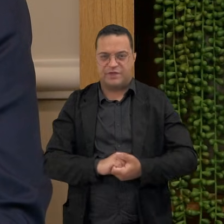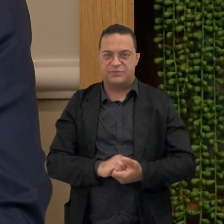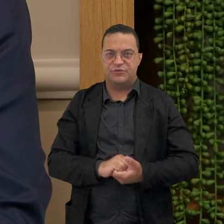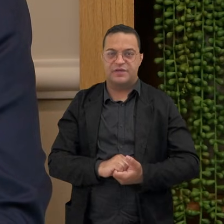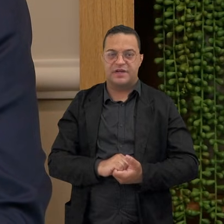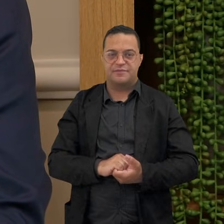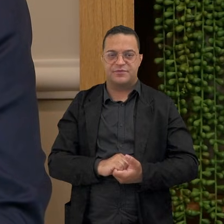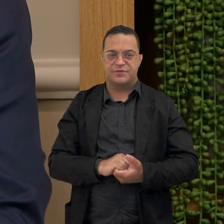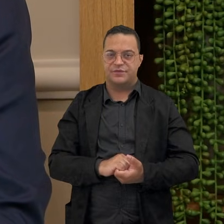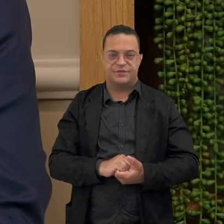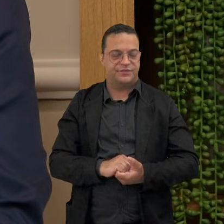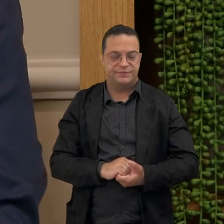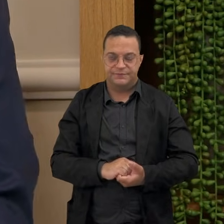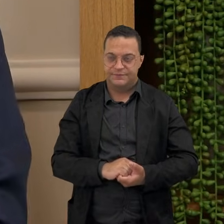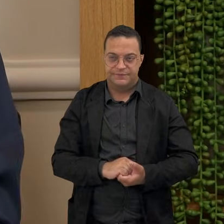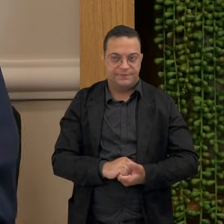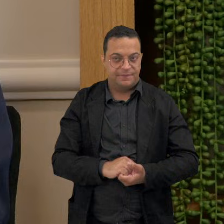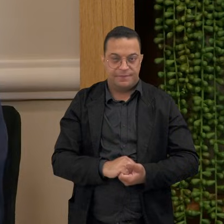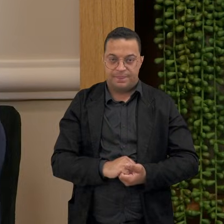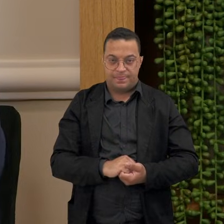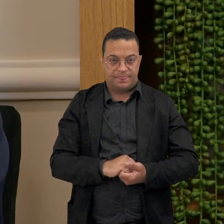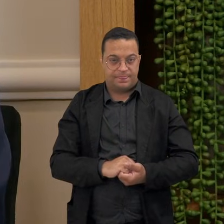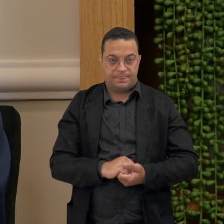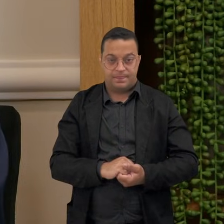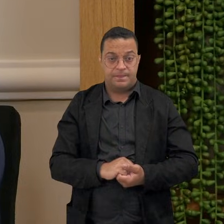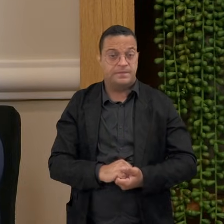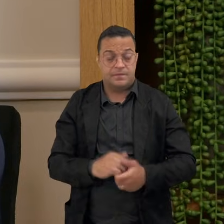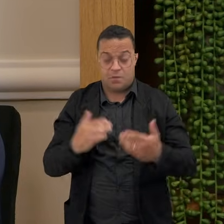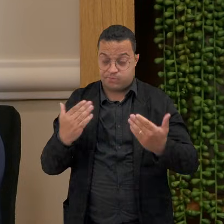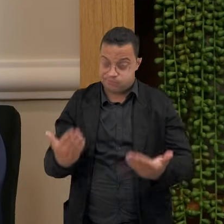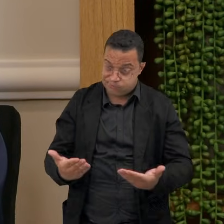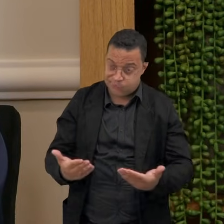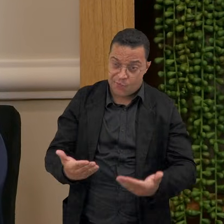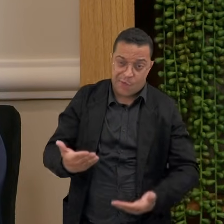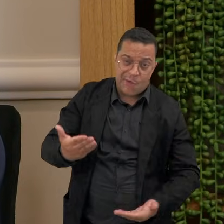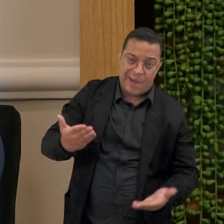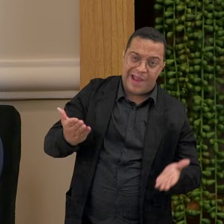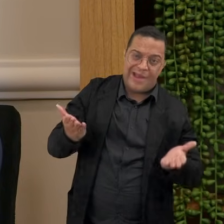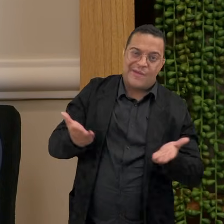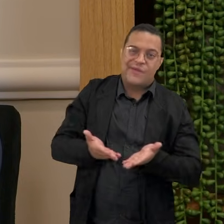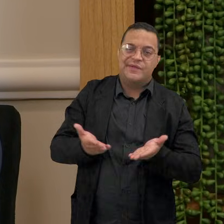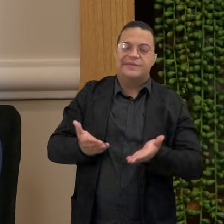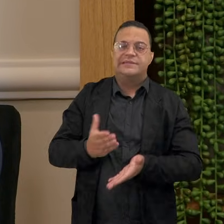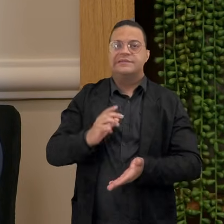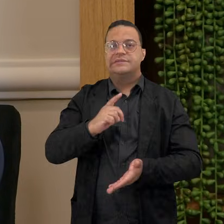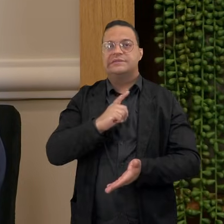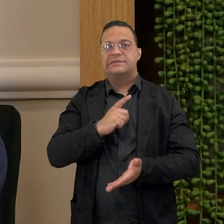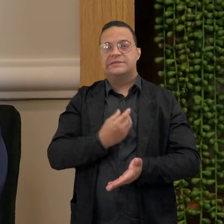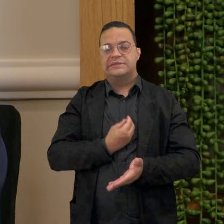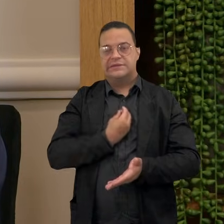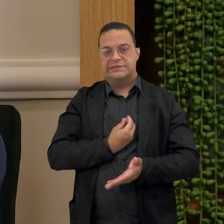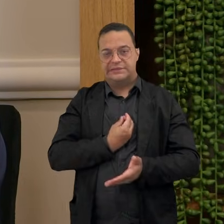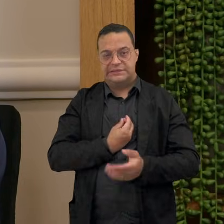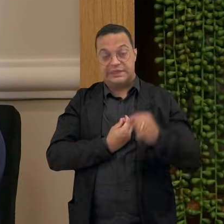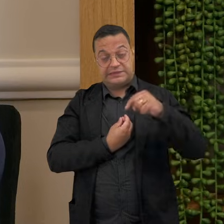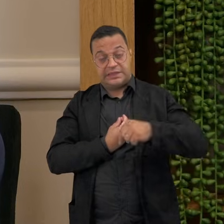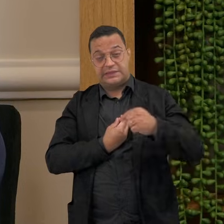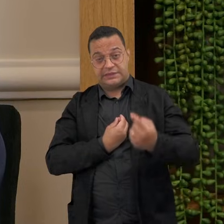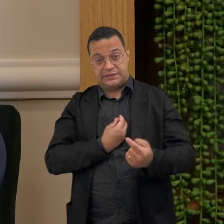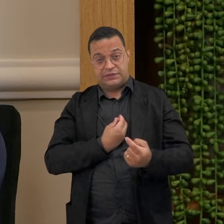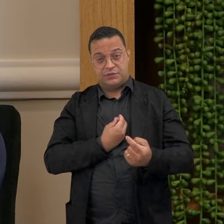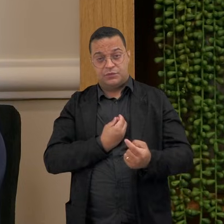Queridos, nós estamos aqui falando sobre os atributos de Deus,